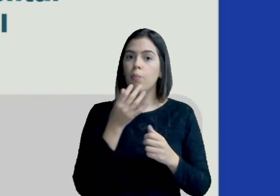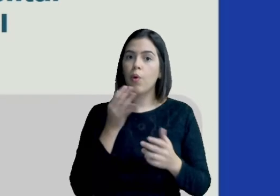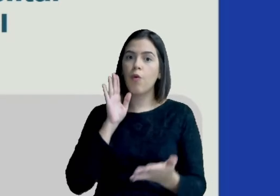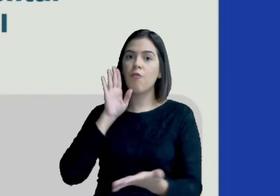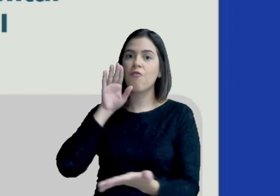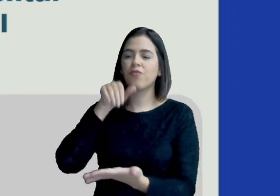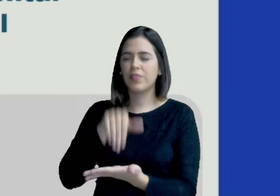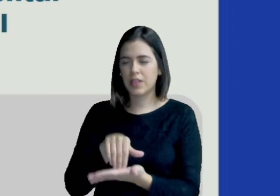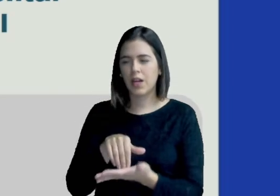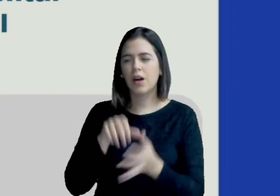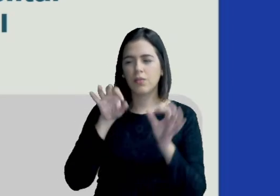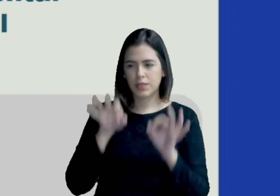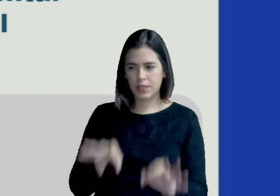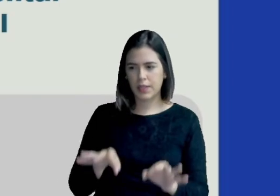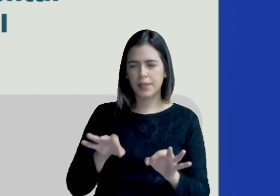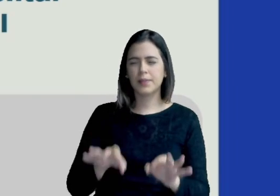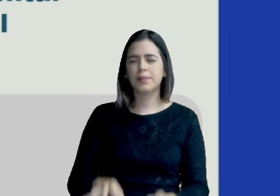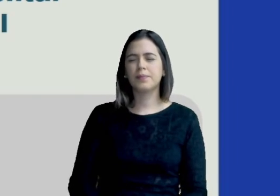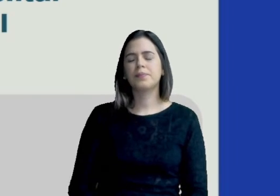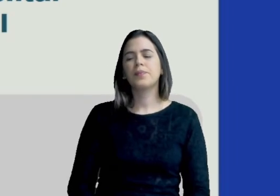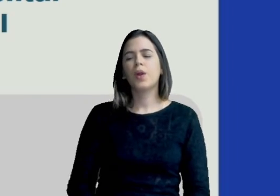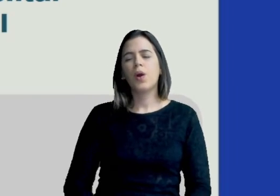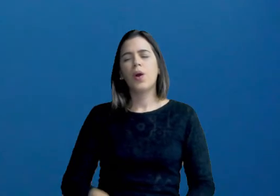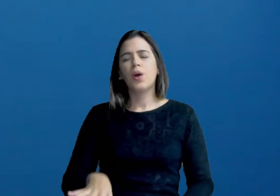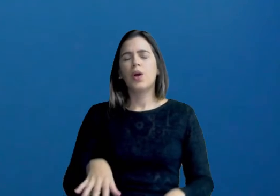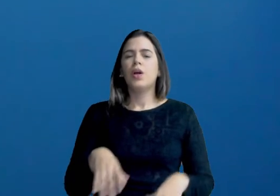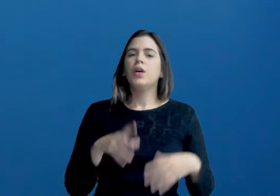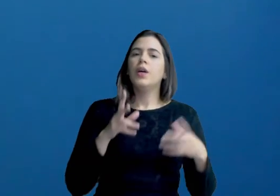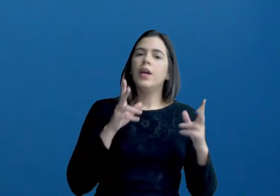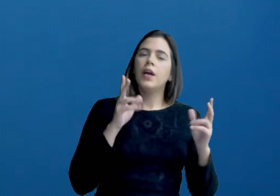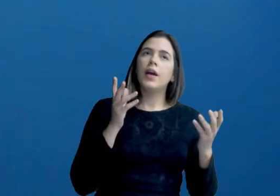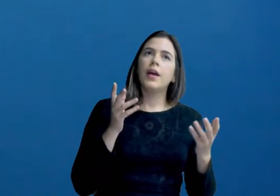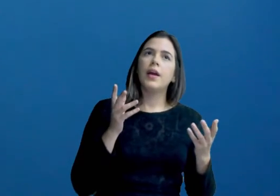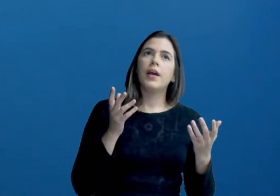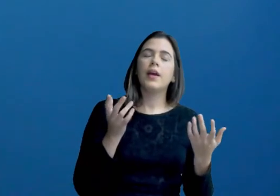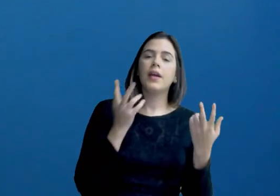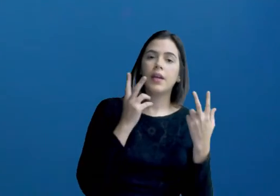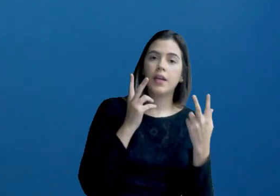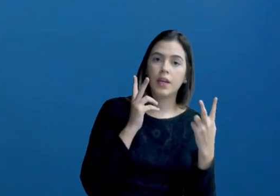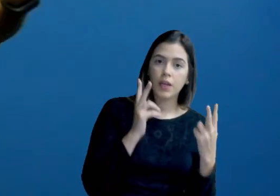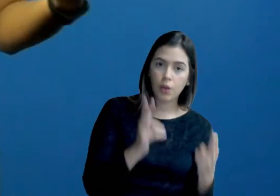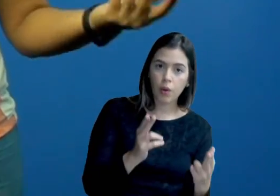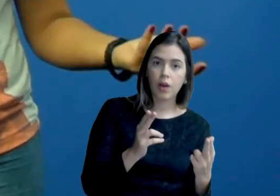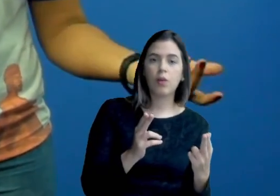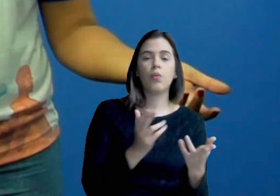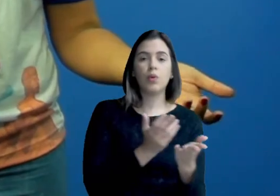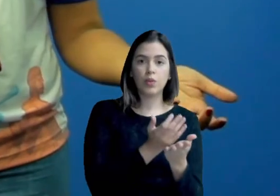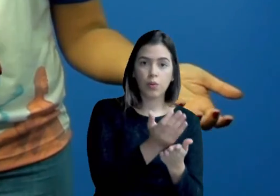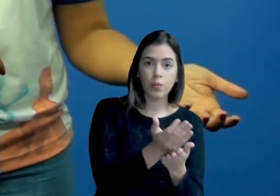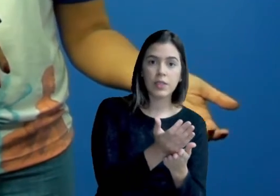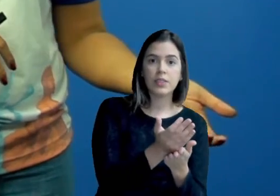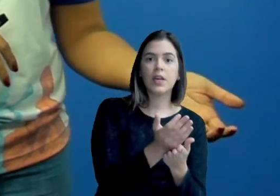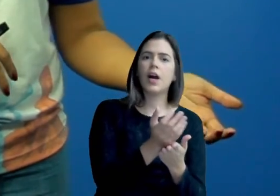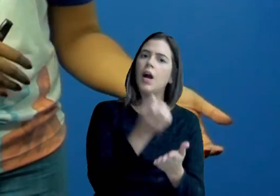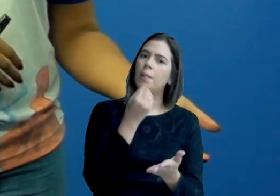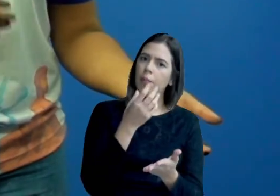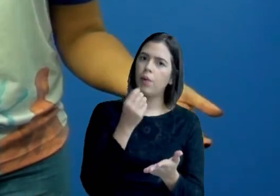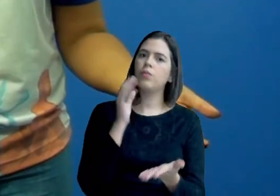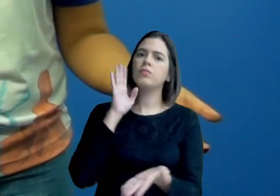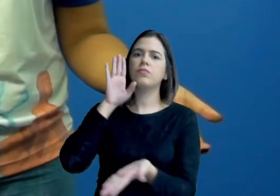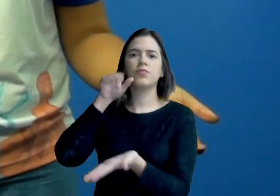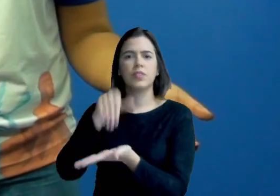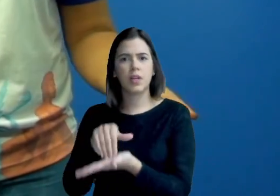bom final, certo? Então, do mesmo jeito que começar bem o texto é